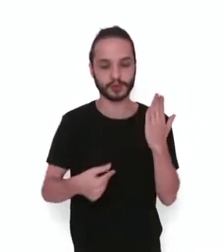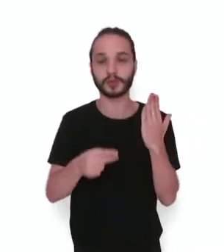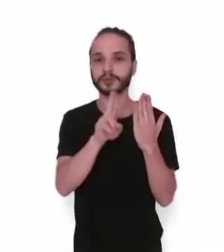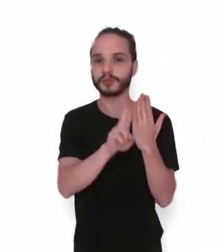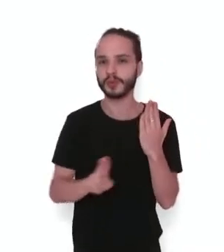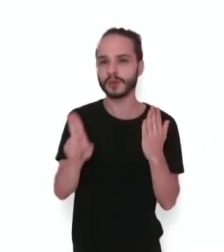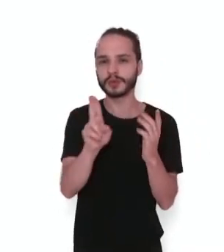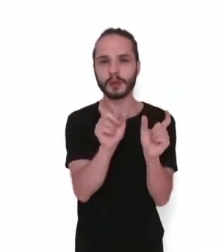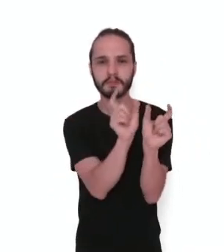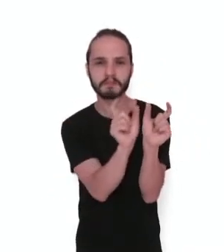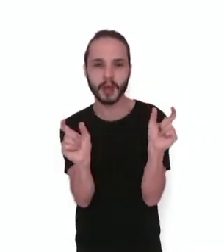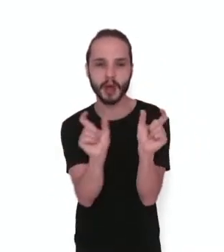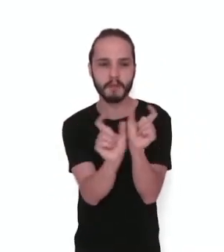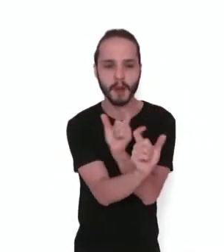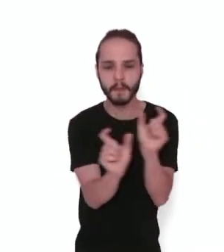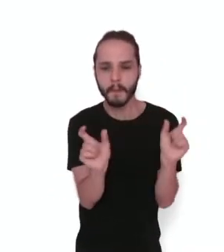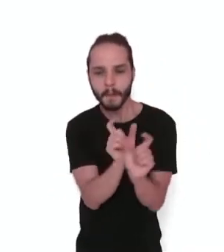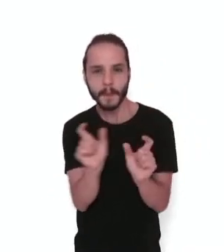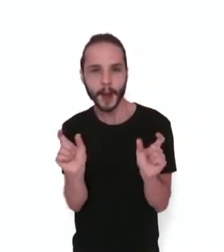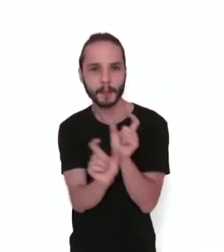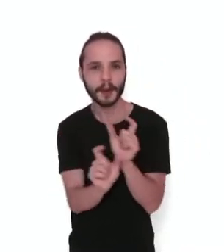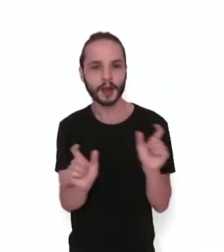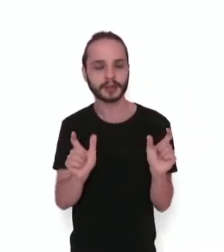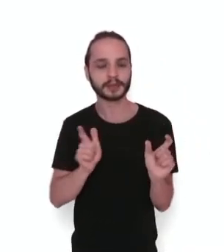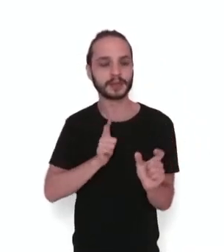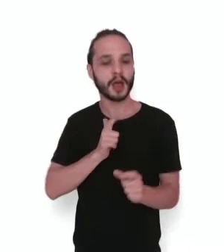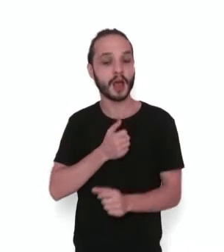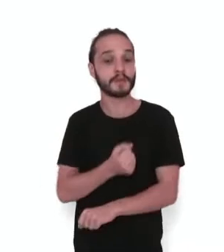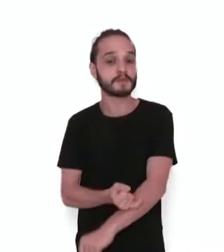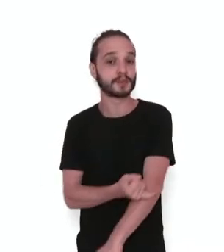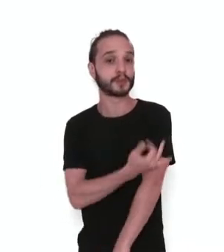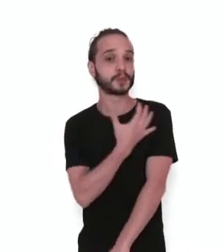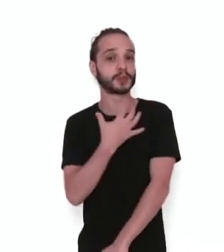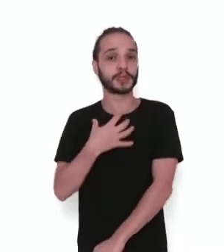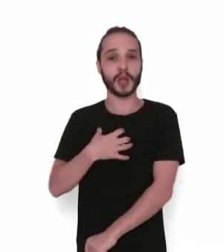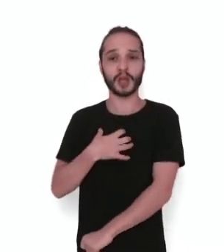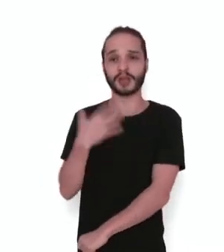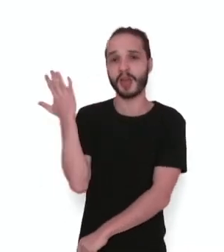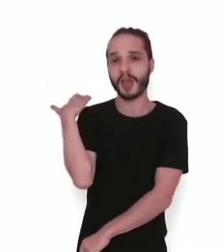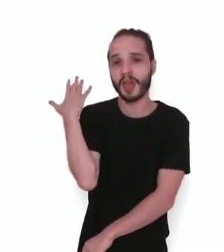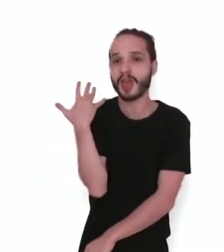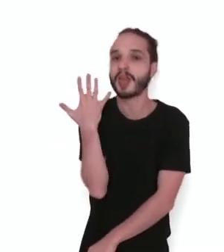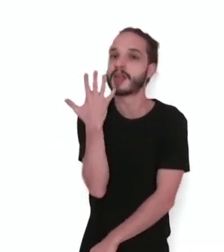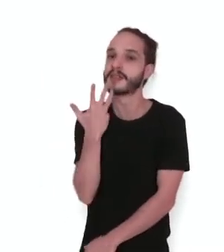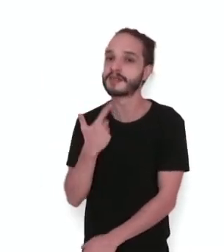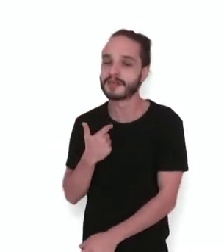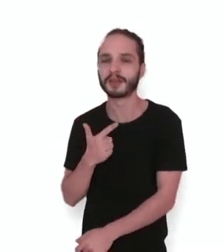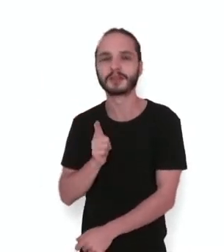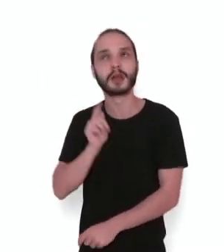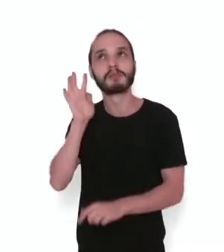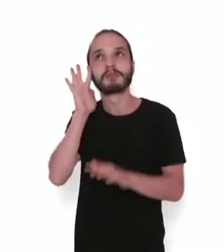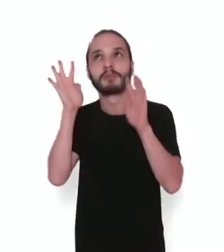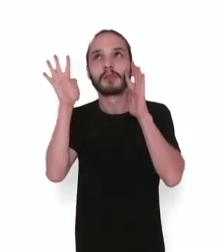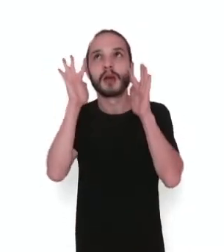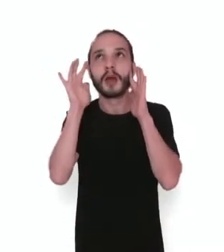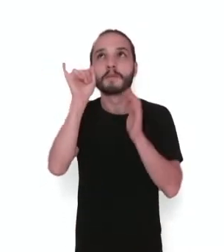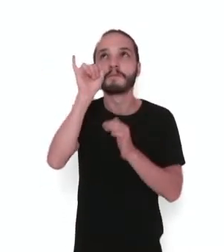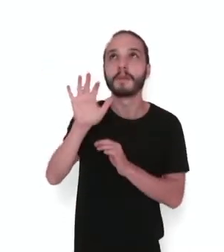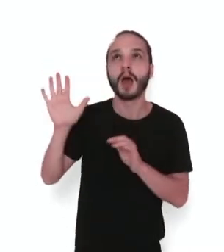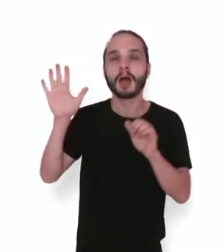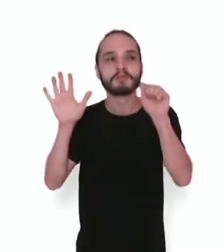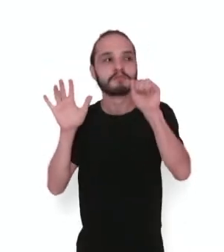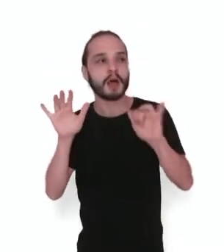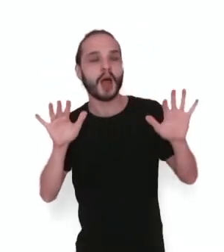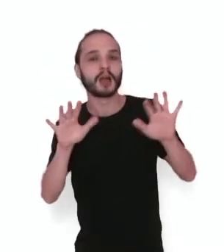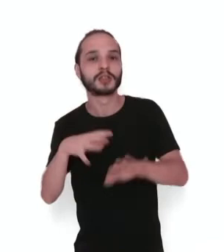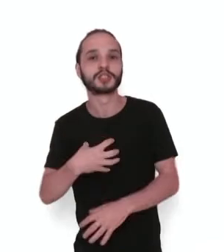palavras que nos remete às emoções sentidas na época em que era criança, produzindo imagens com sensações, que